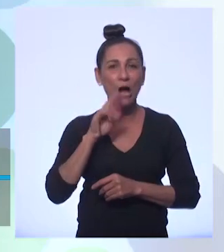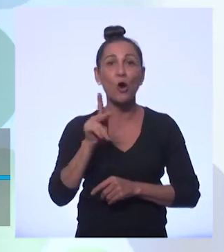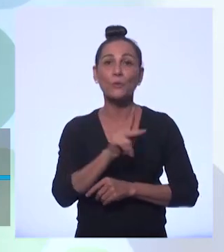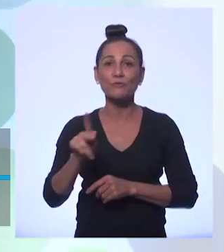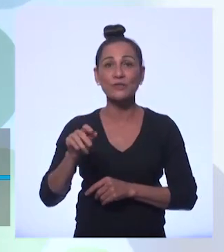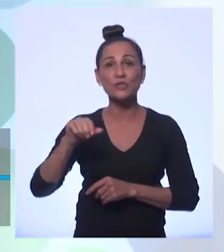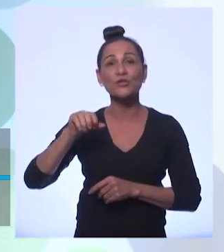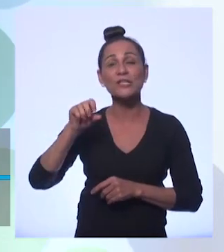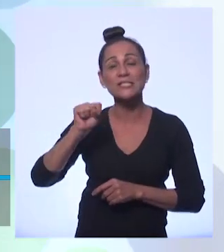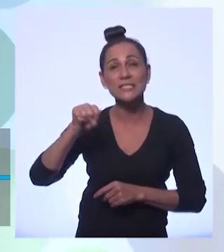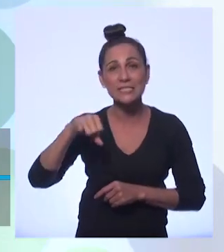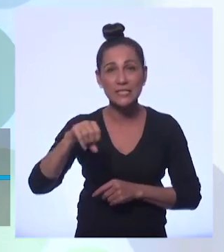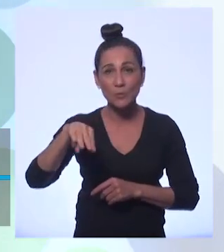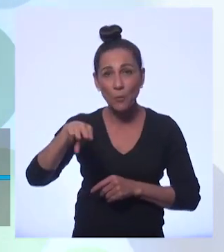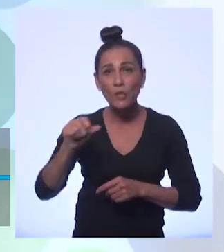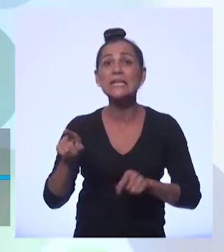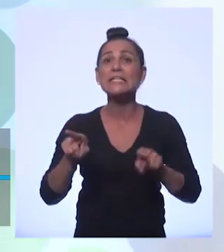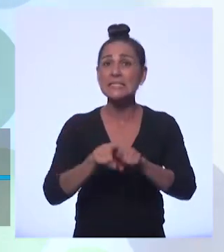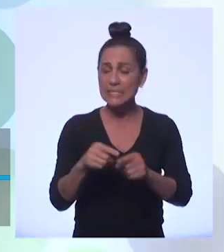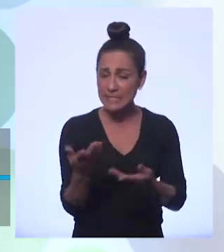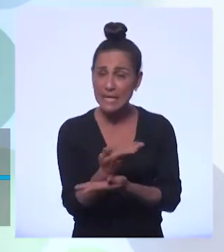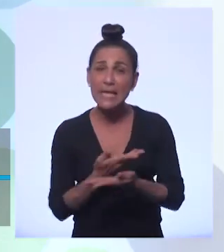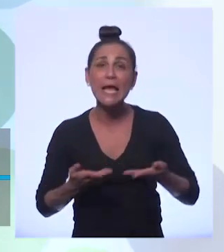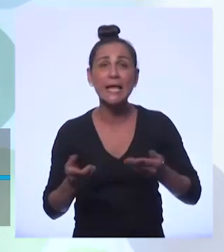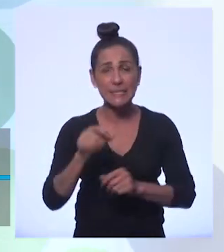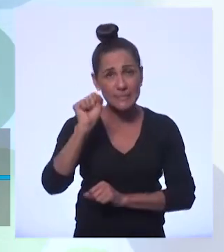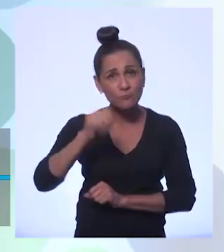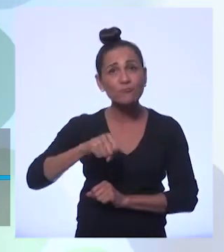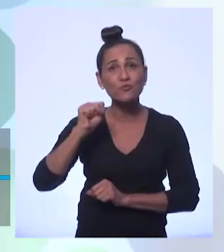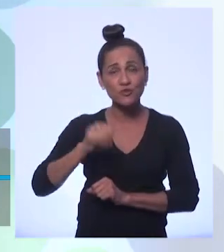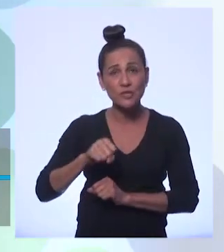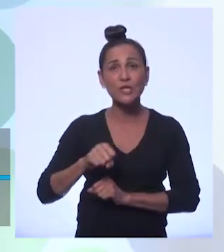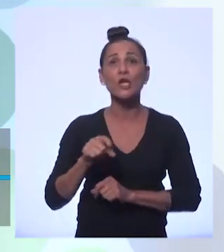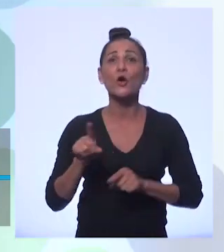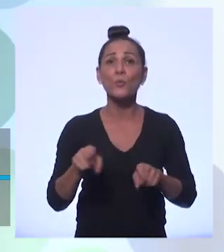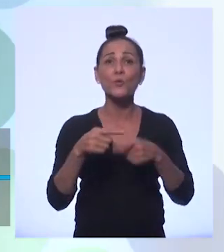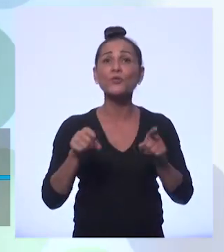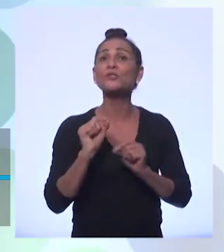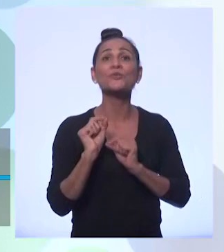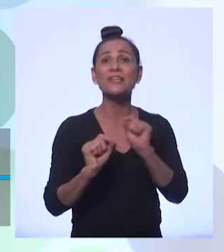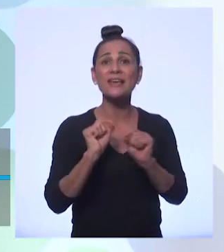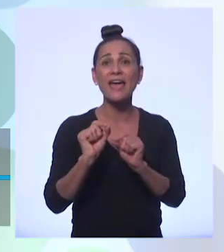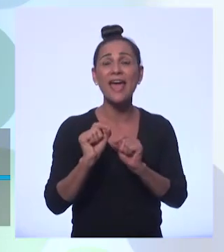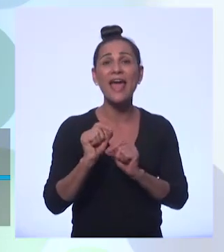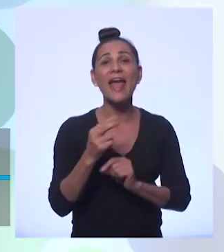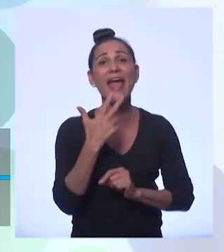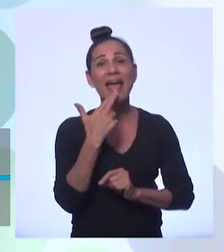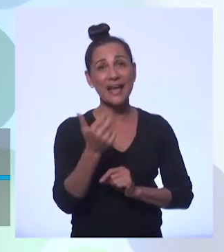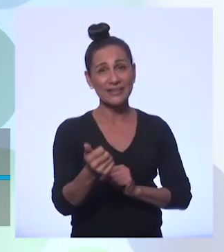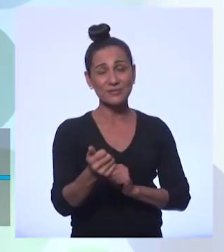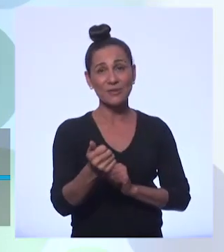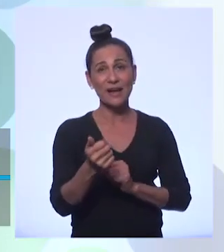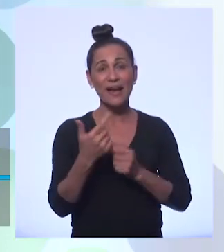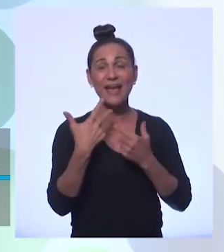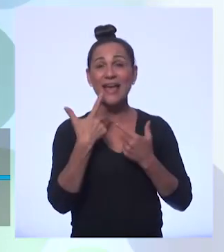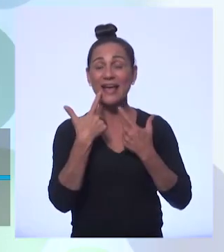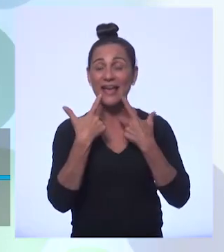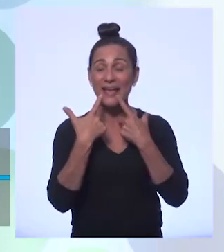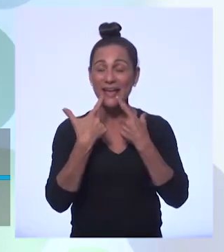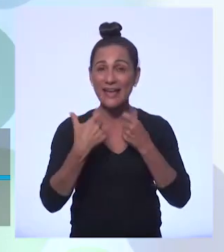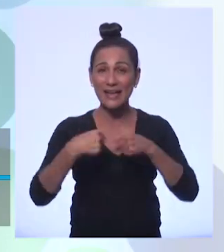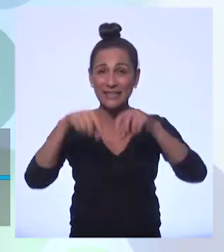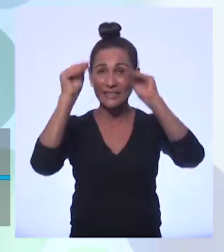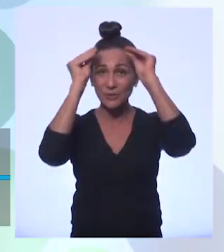Simone, tem a ver sim, afinal de contas, o que é música, disse a professora Simone? É a linguagem ancorada no tempo e